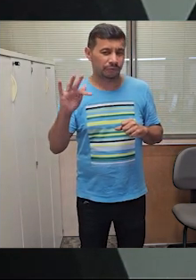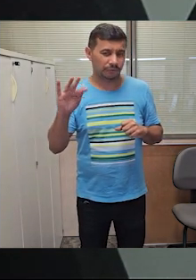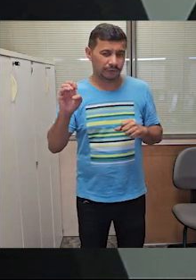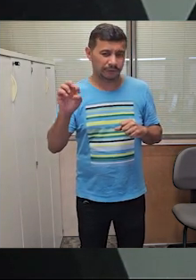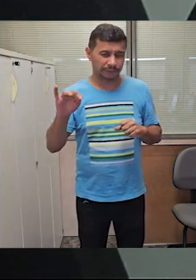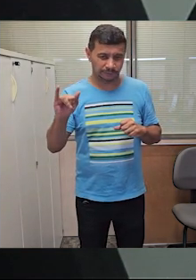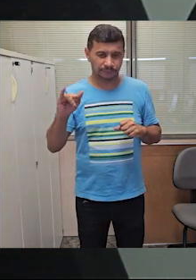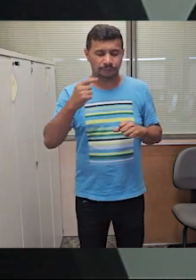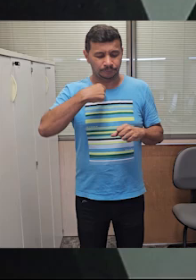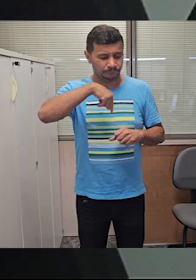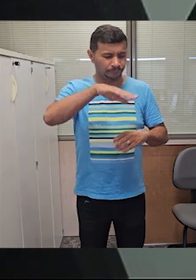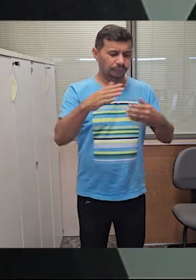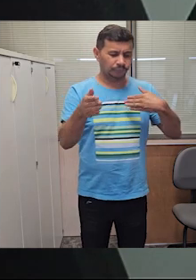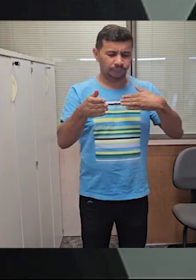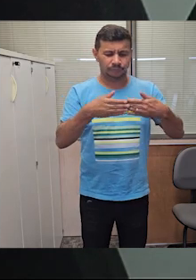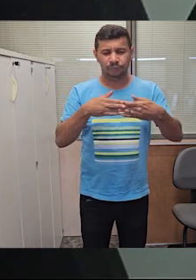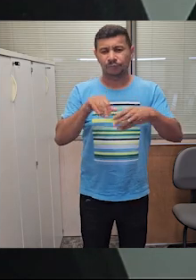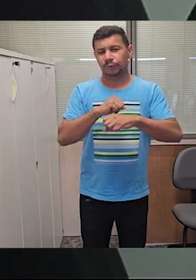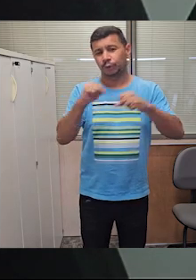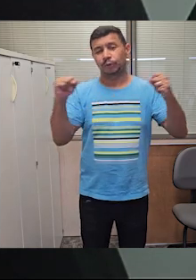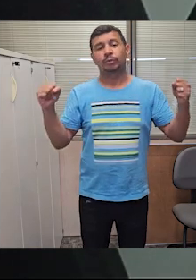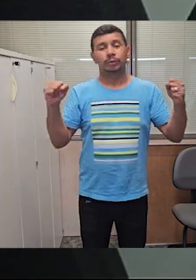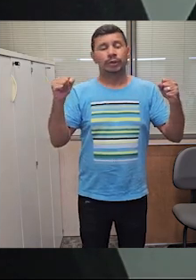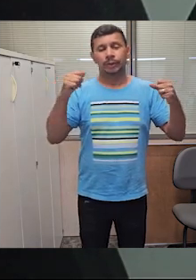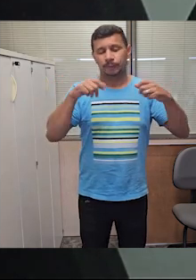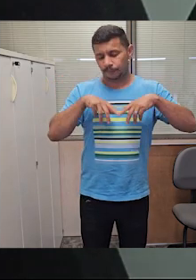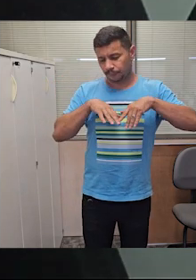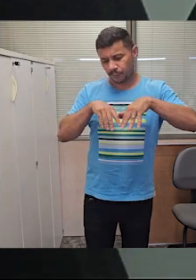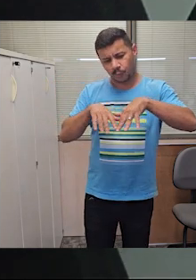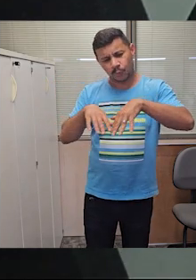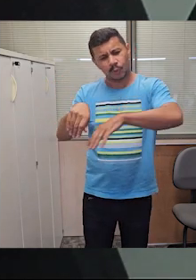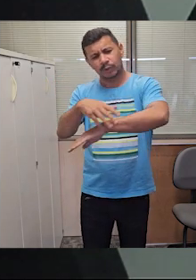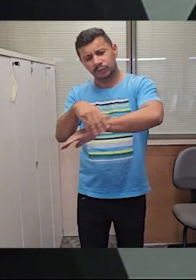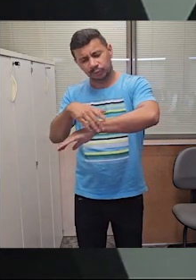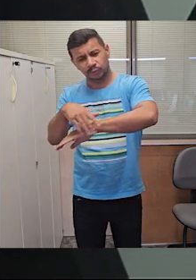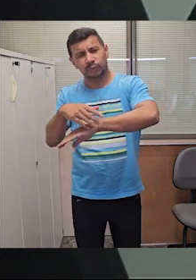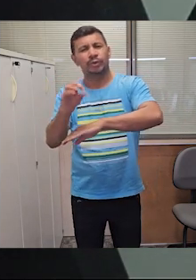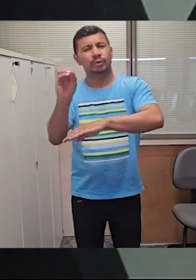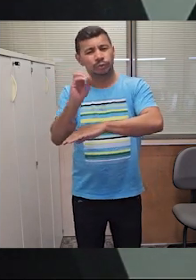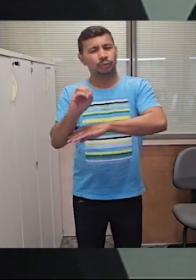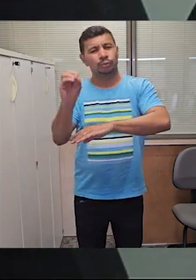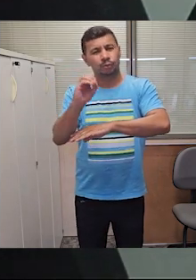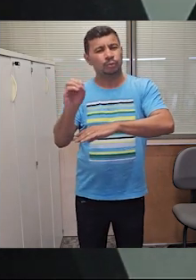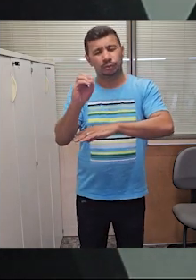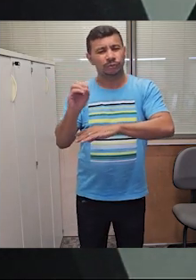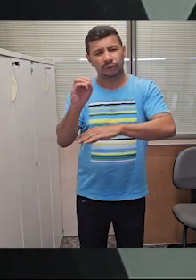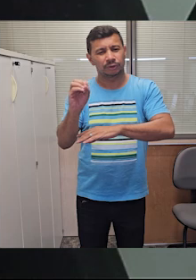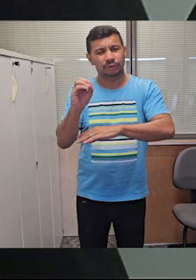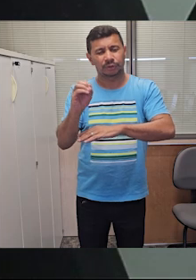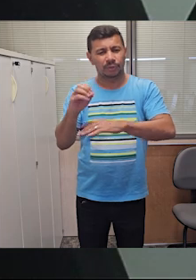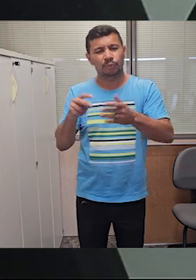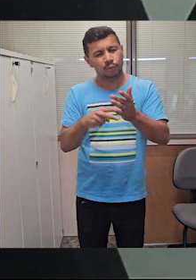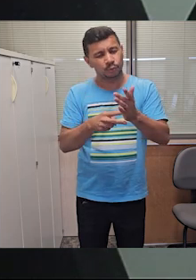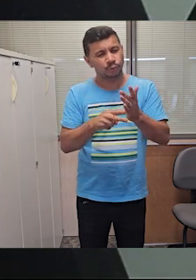Bromovere de manhã, parou, saímos em passeata, fomos até o sindicato, em Presidente Altino,